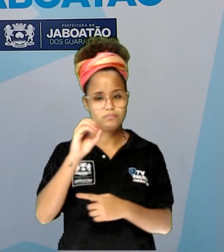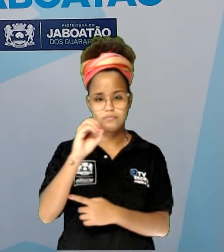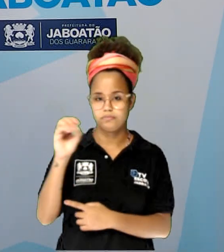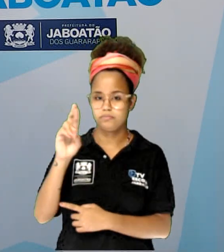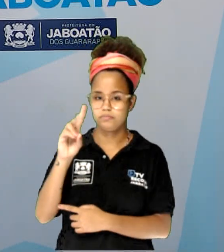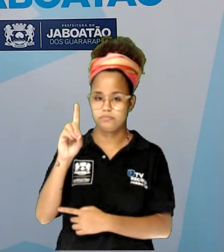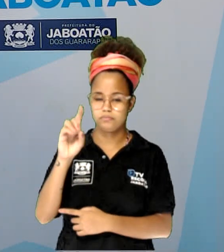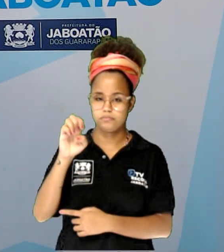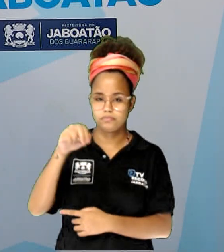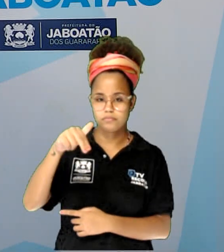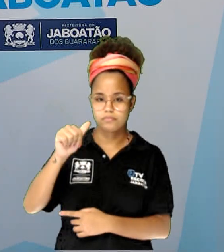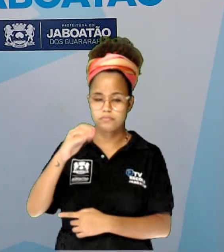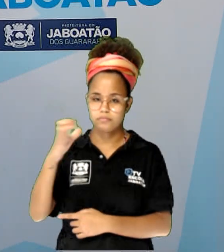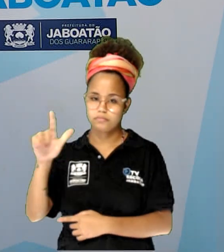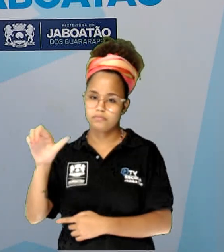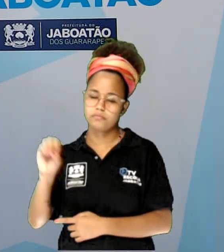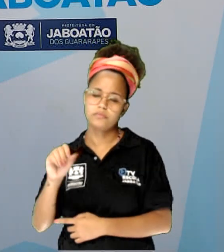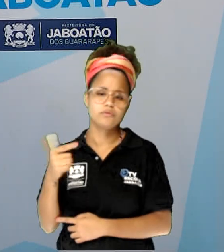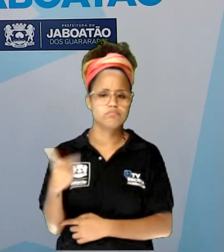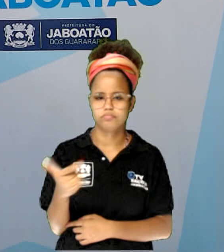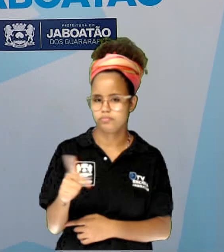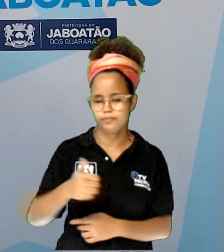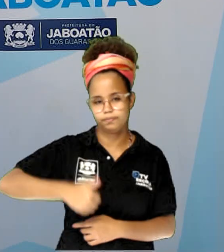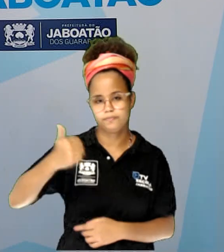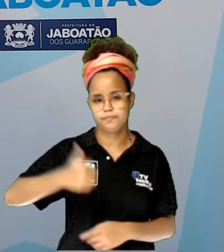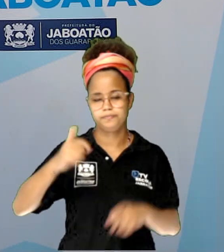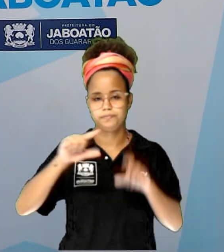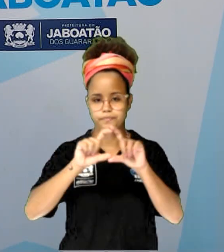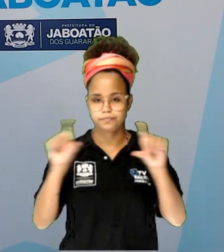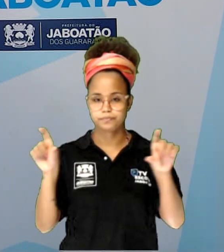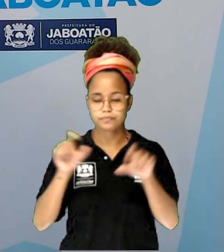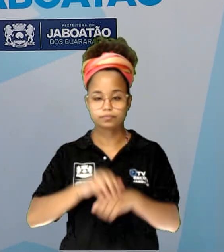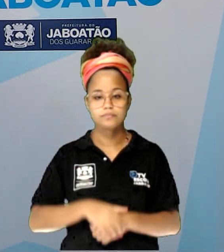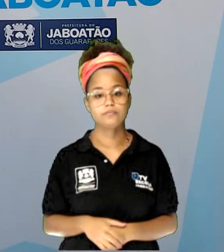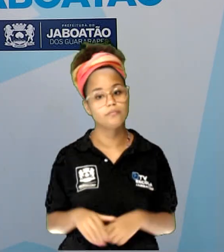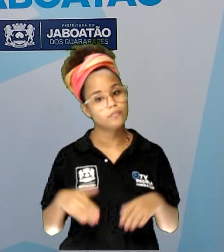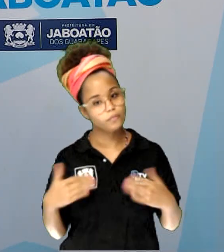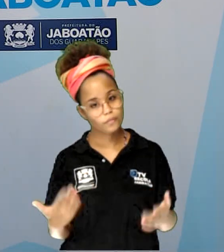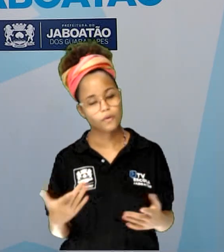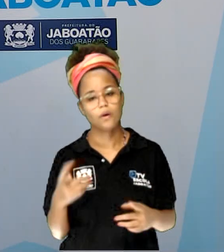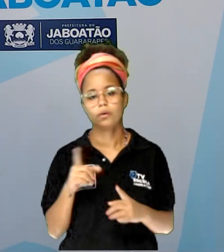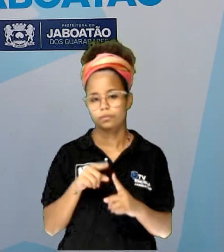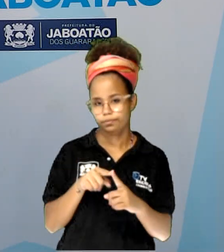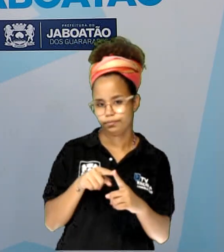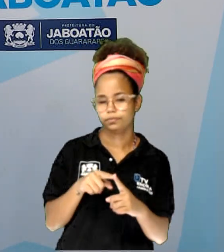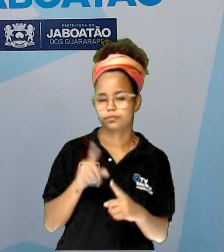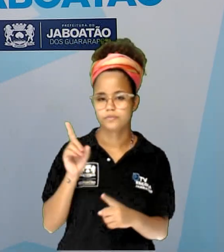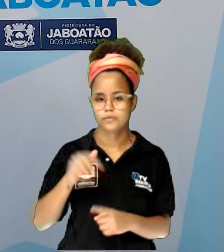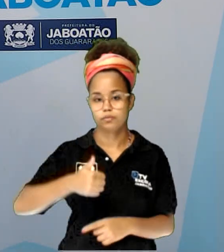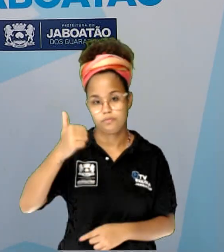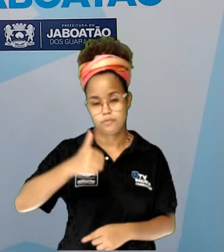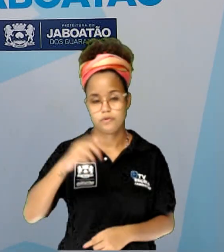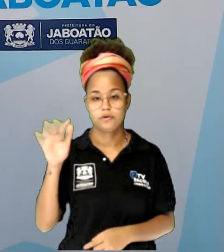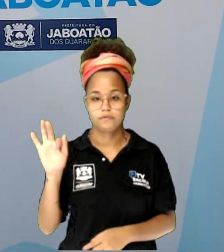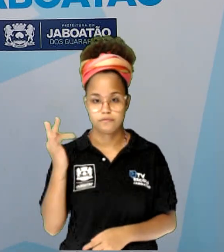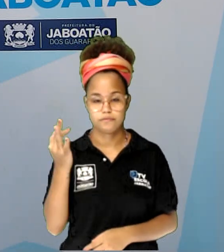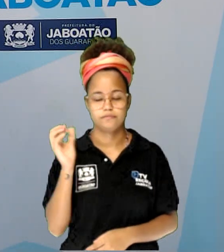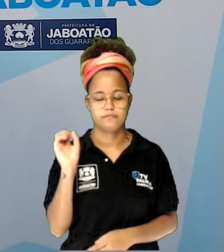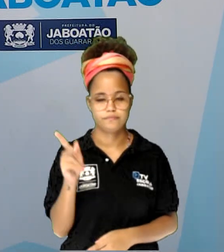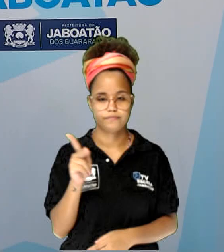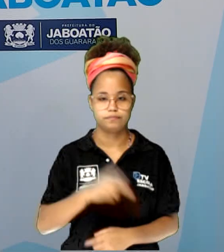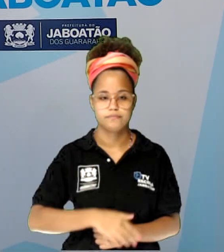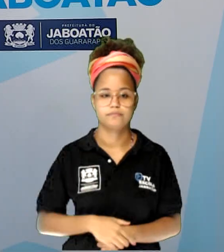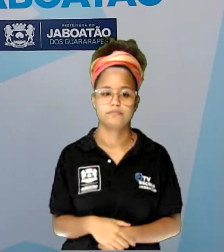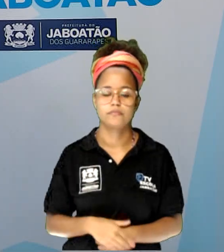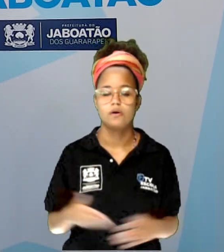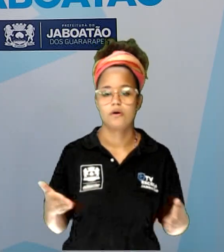vê naquele primeiro parágrafo do texto. Então, por esse motivo, esse item 1 ele é falso, ok?